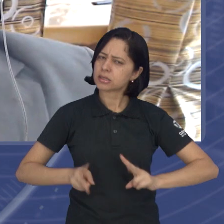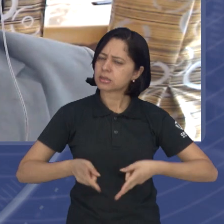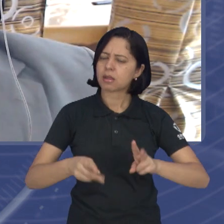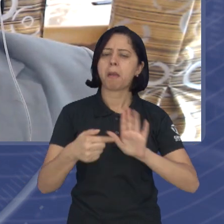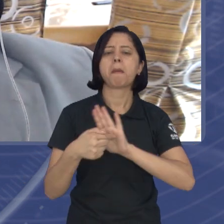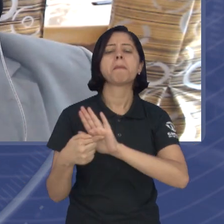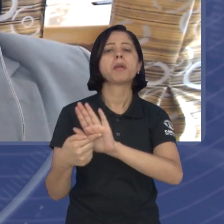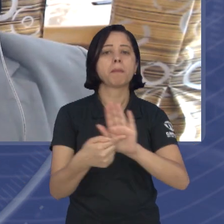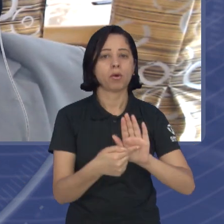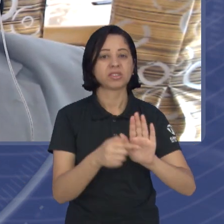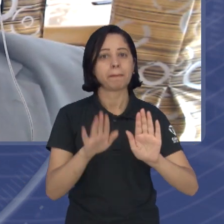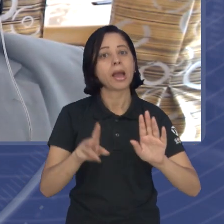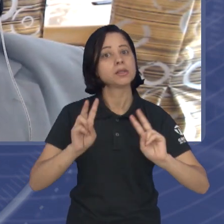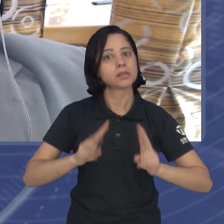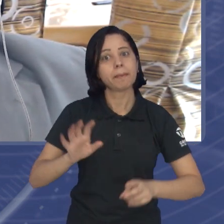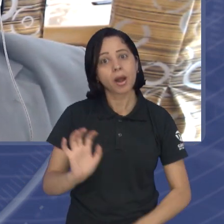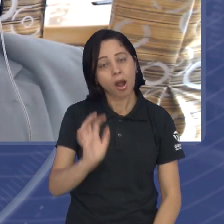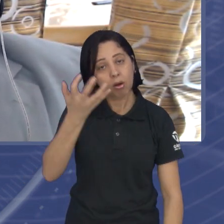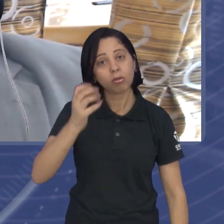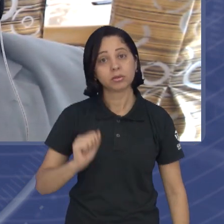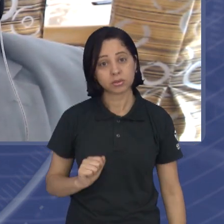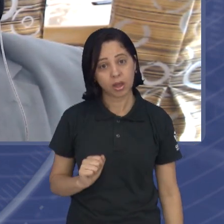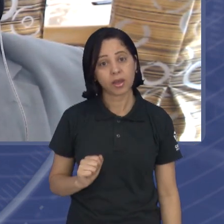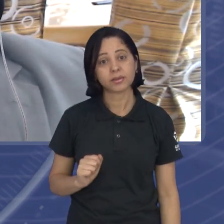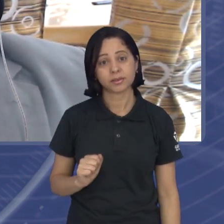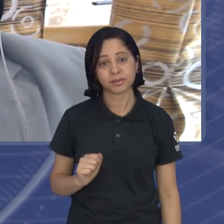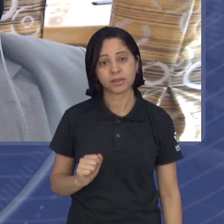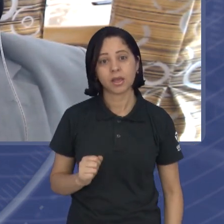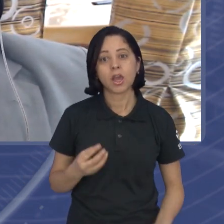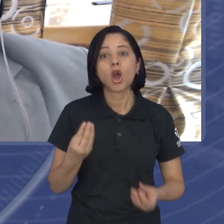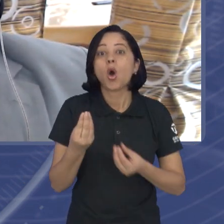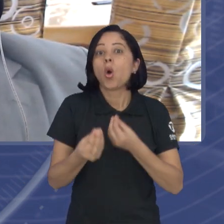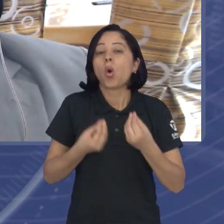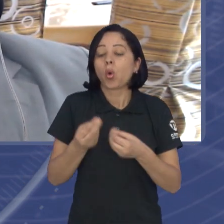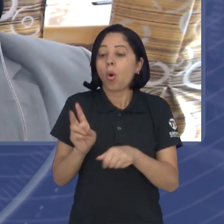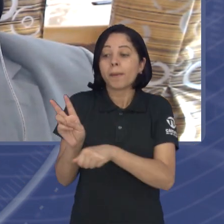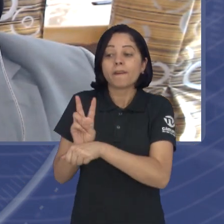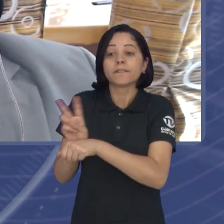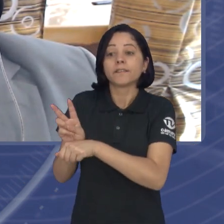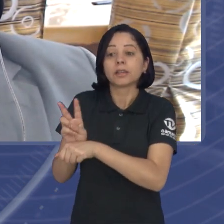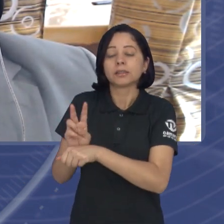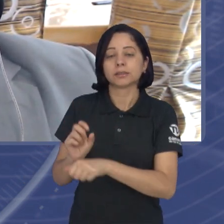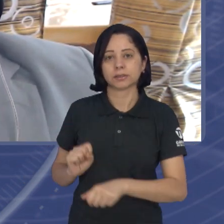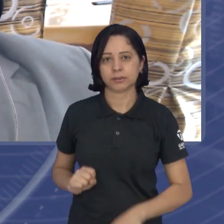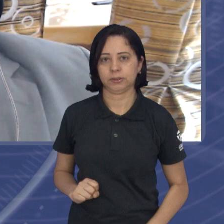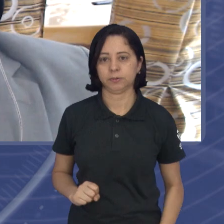né, práticas abusivas ainda. Como que é a fiscalização nesse sentido?